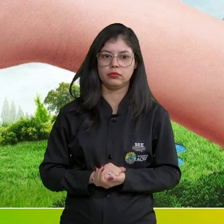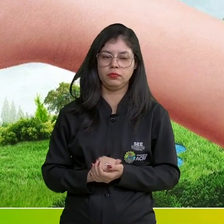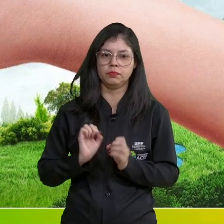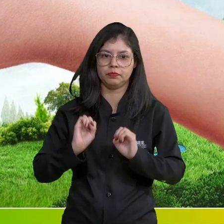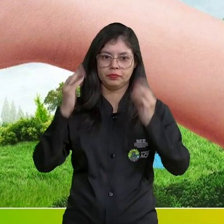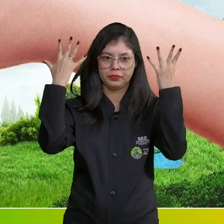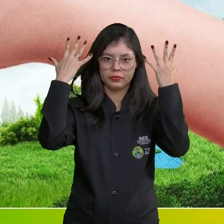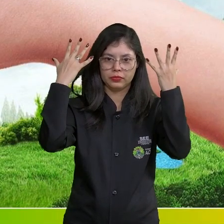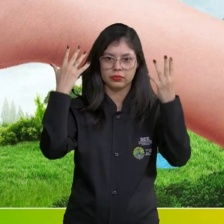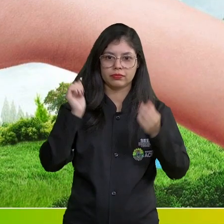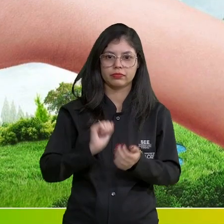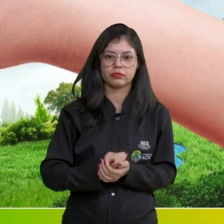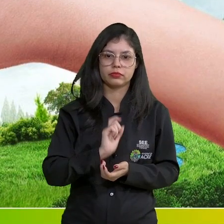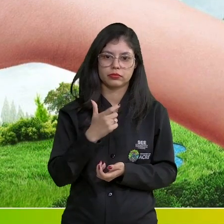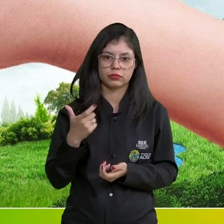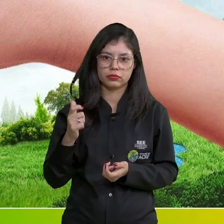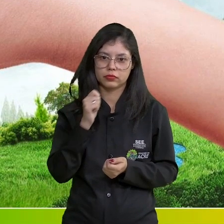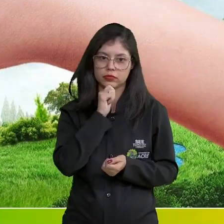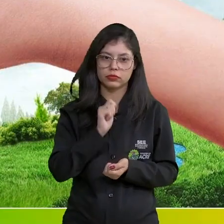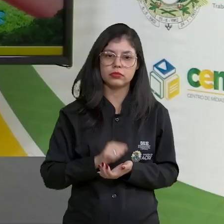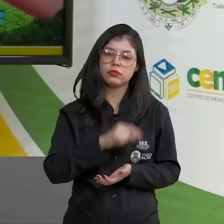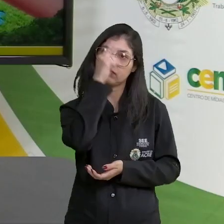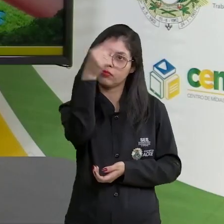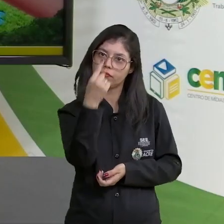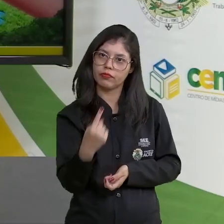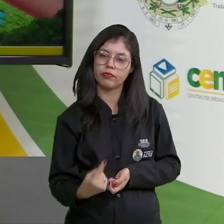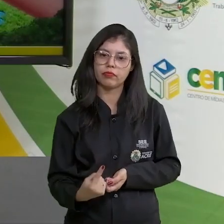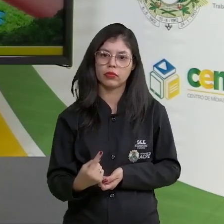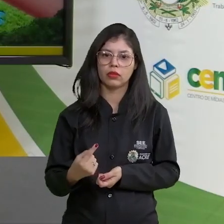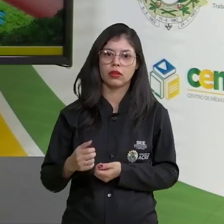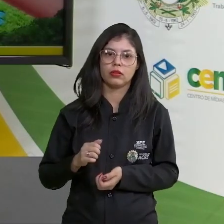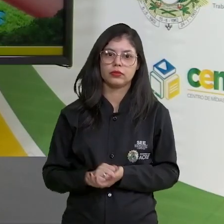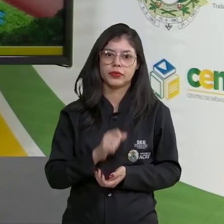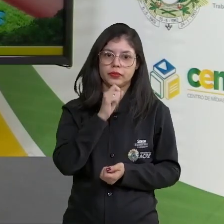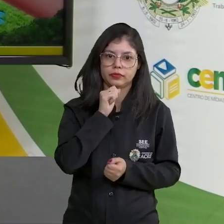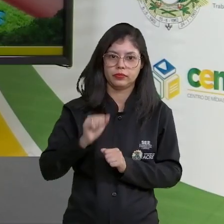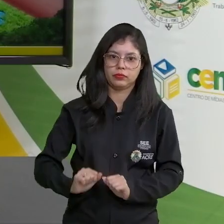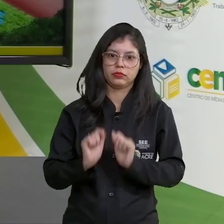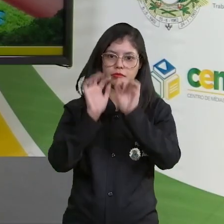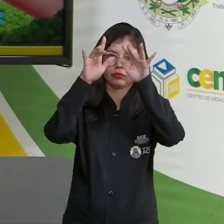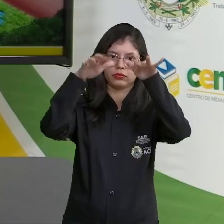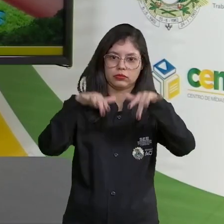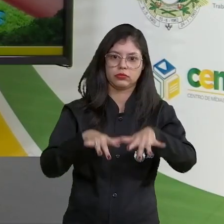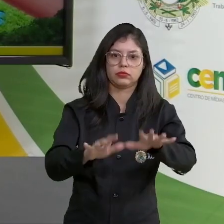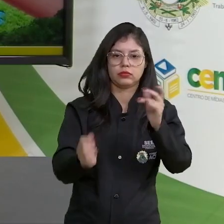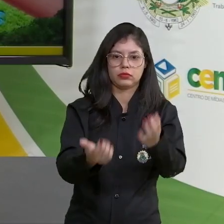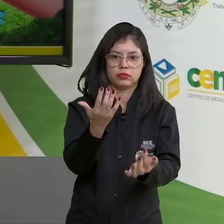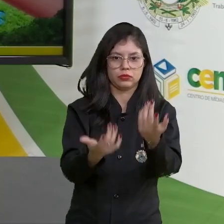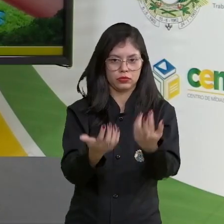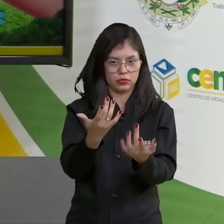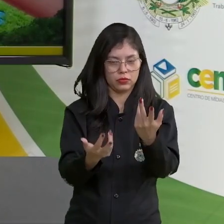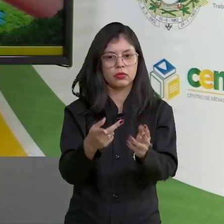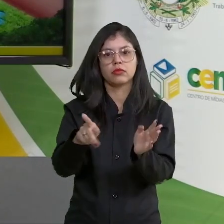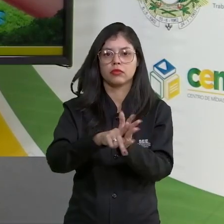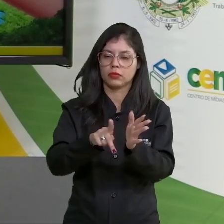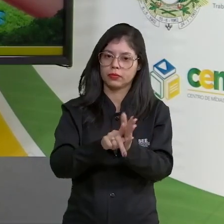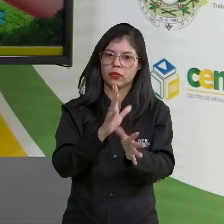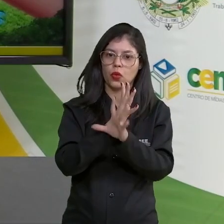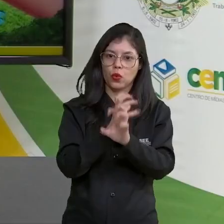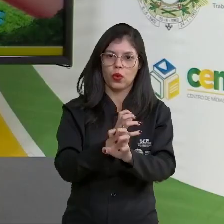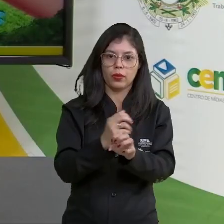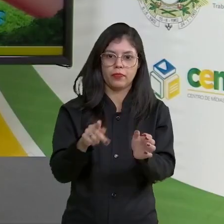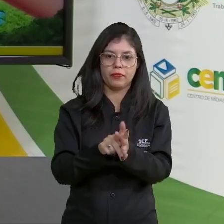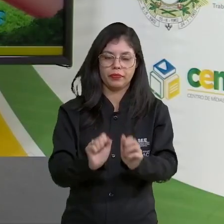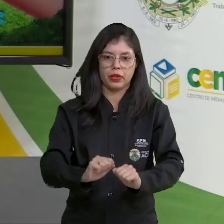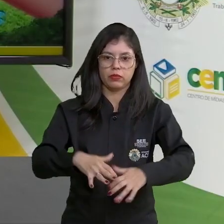Nessa parte, a gente tem tufões, furacões, até mesmo queimadas, secas prolongadas,